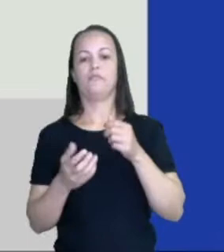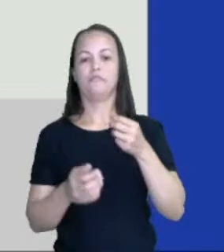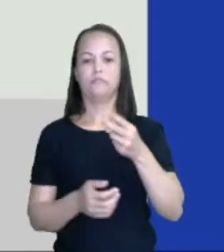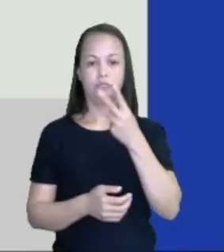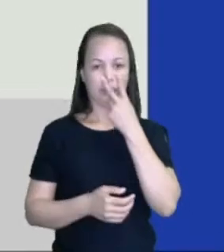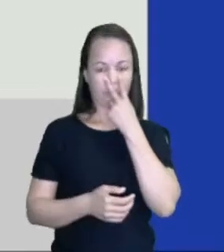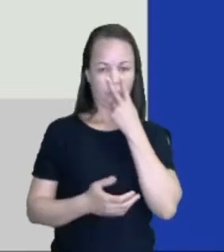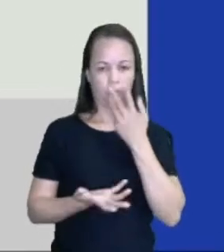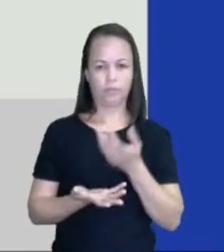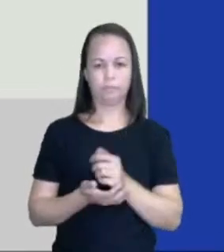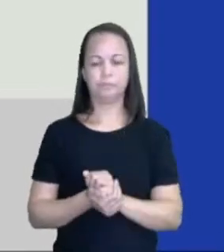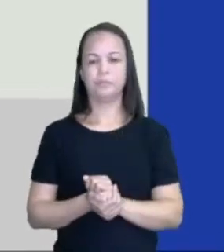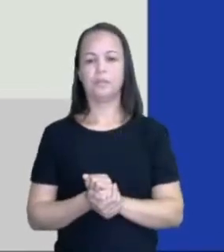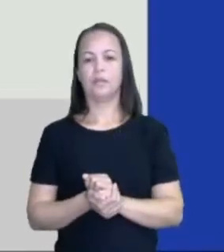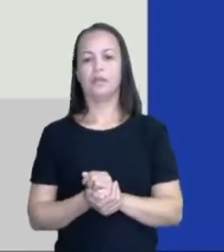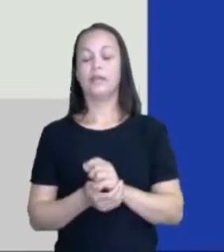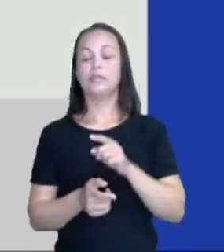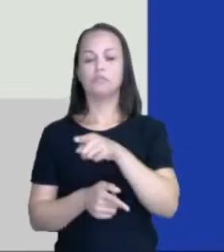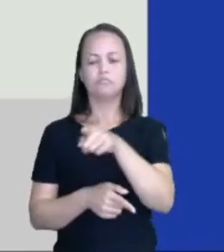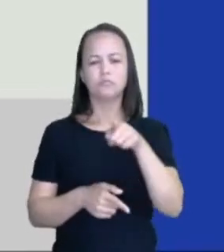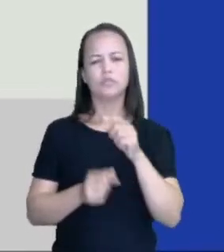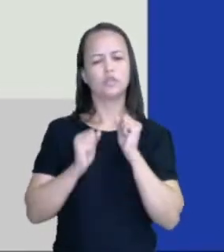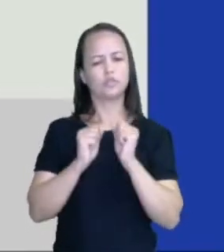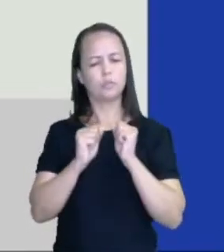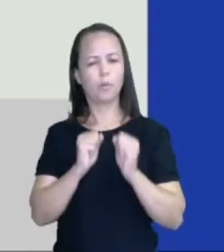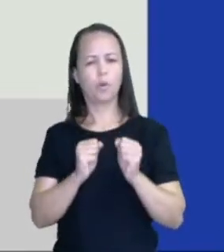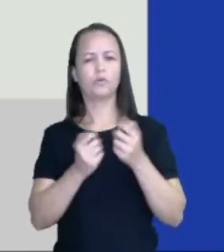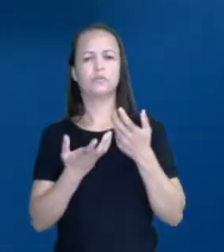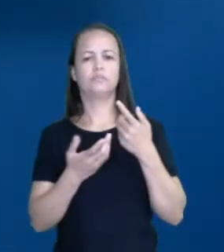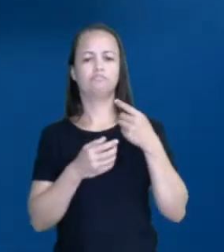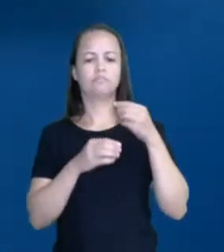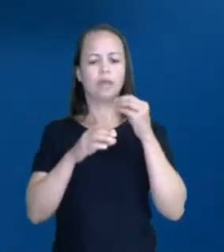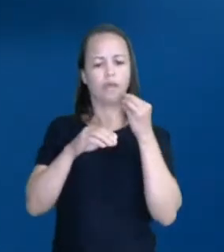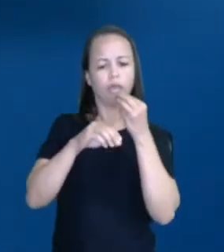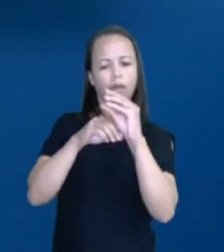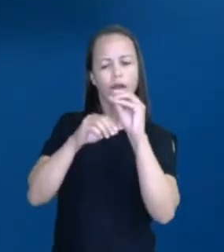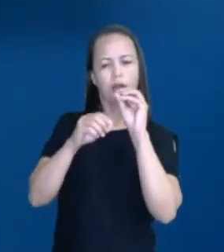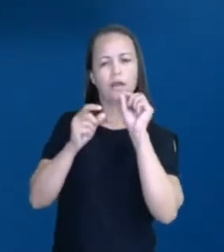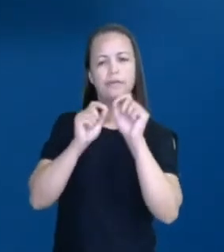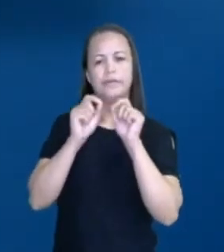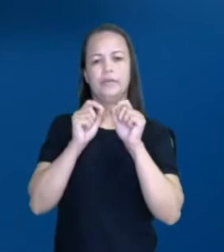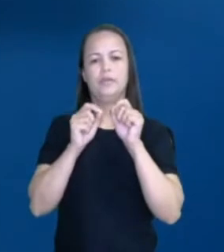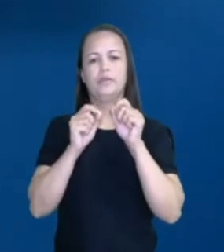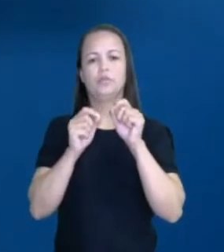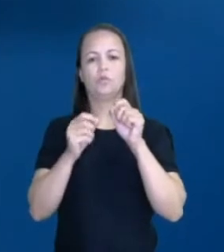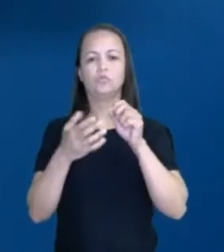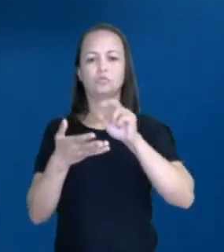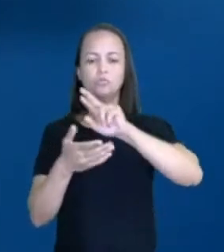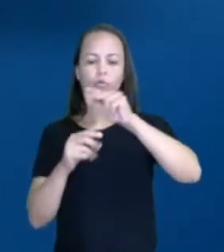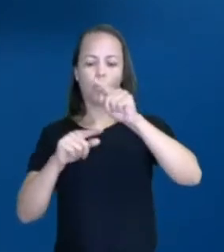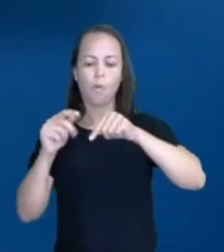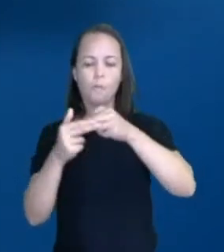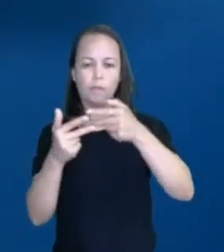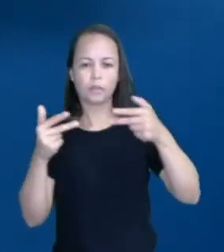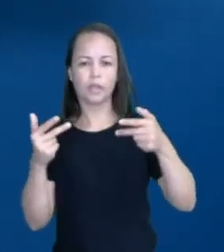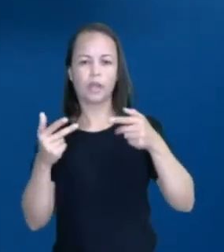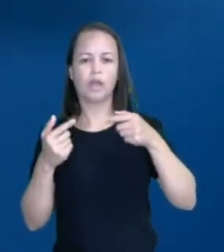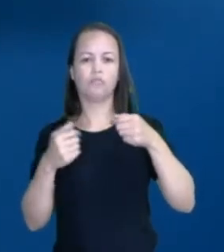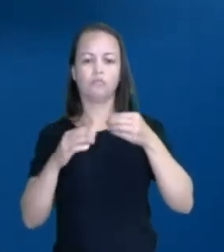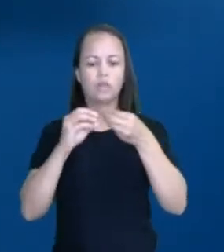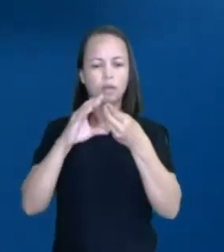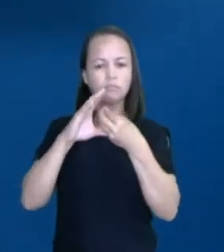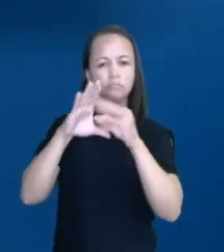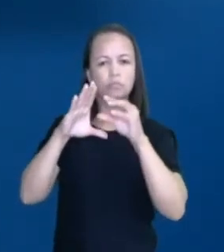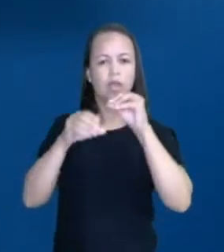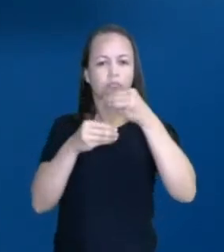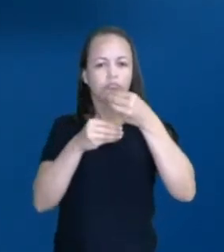Vitória.blogspot.com. Então, vocês podem ir lá, que todo esse material que a gente está usando para as aulas vai estar disponível para que vocês